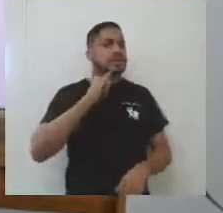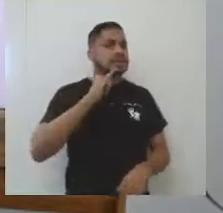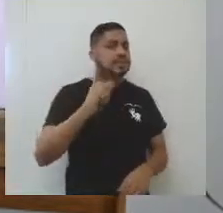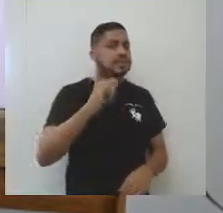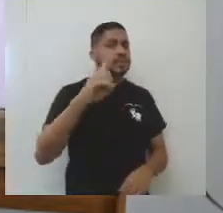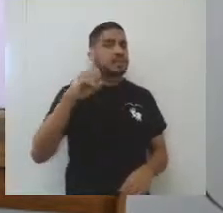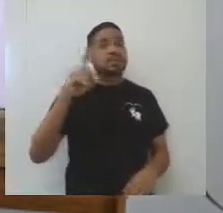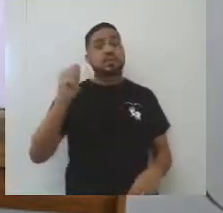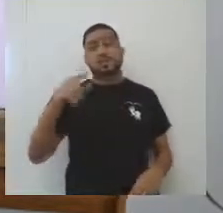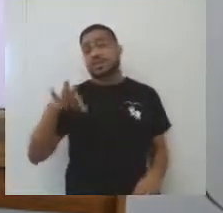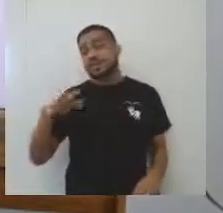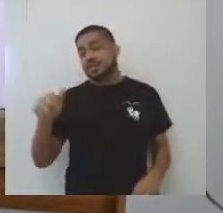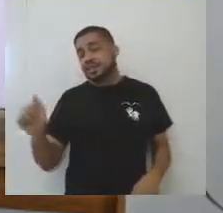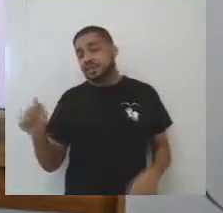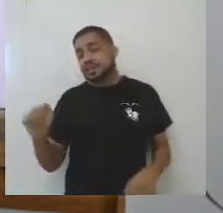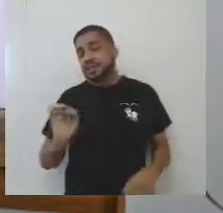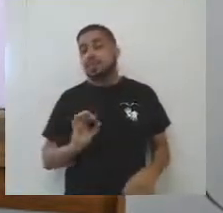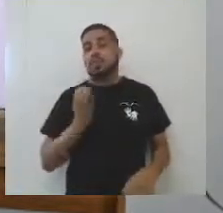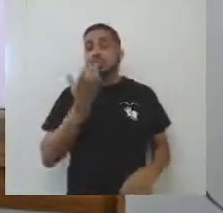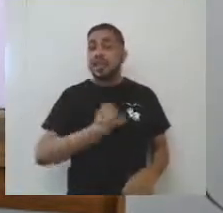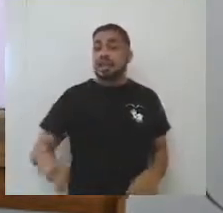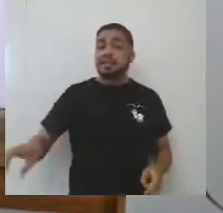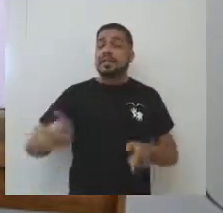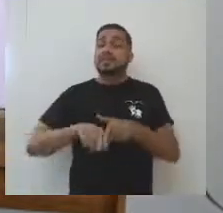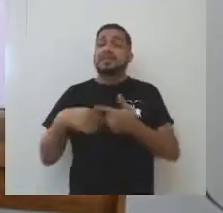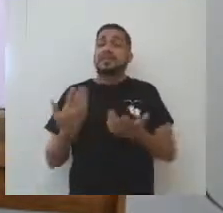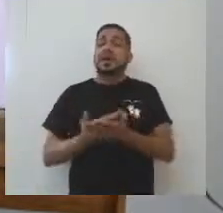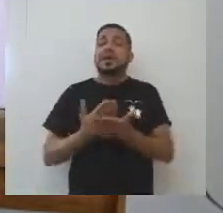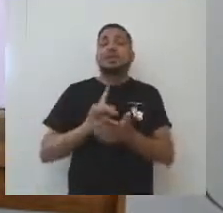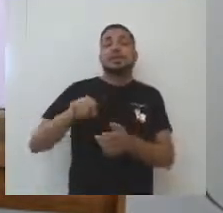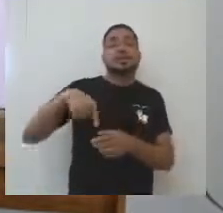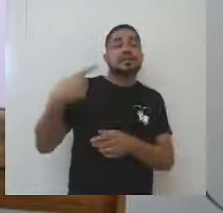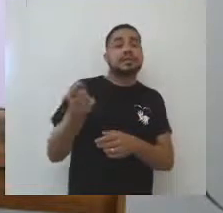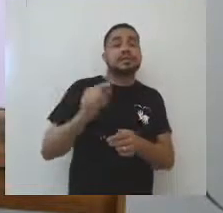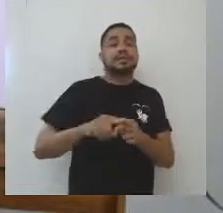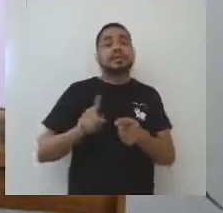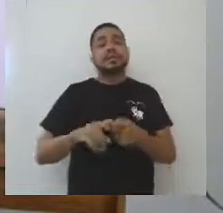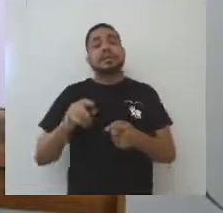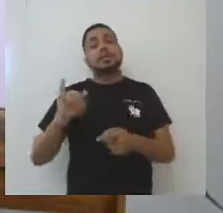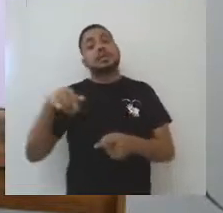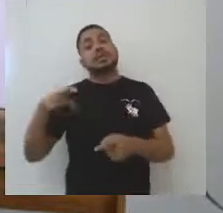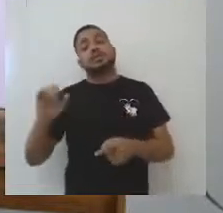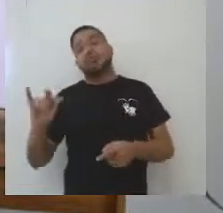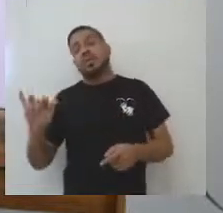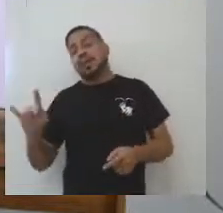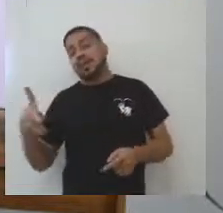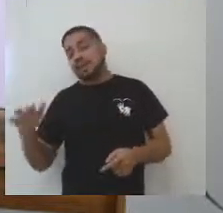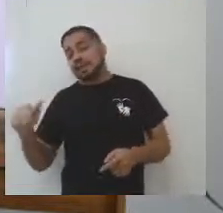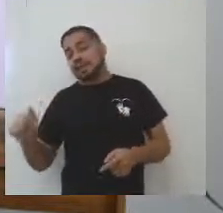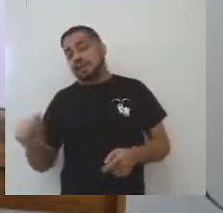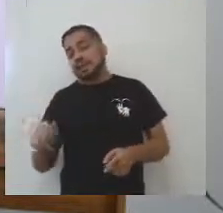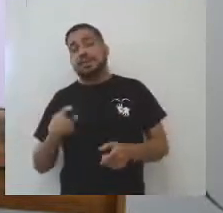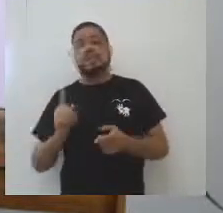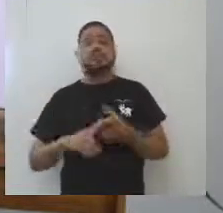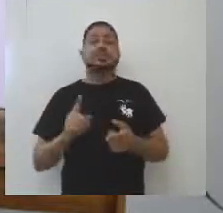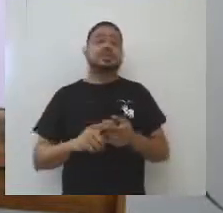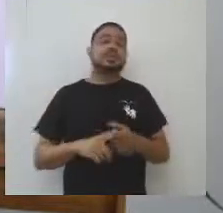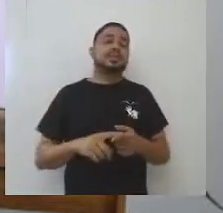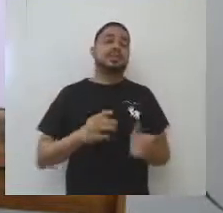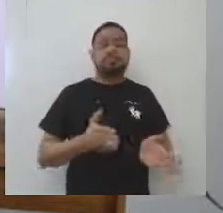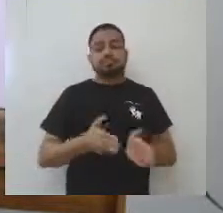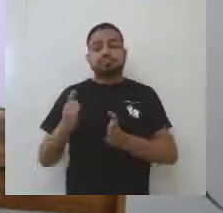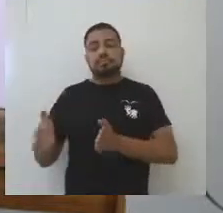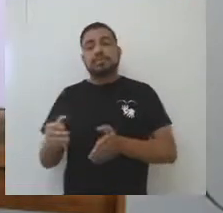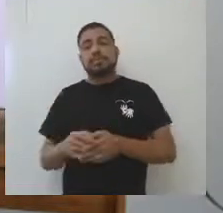dominância completa. Então, na nossa próxima aula, a gente já vai falar da dominância incompleta, da codominância, já pra gente ir para